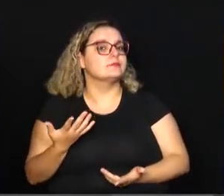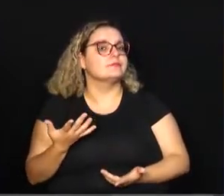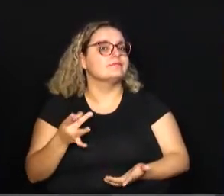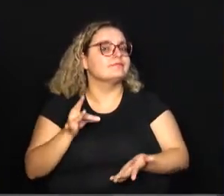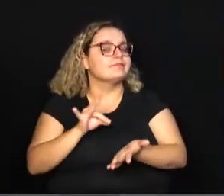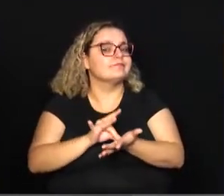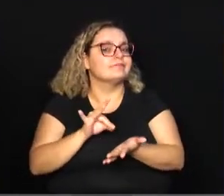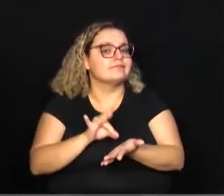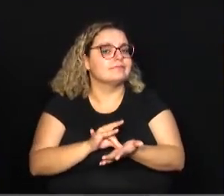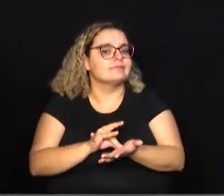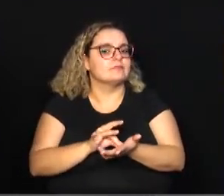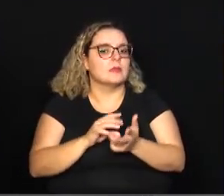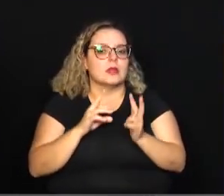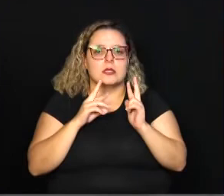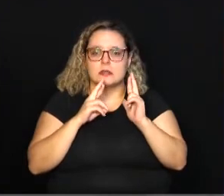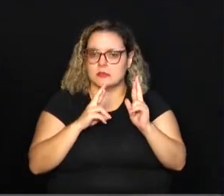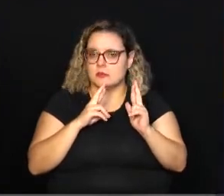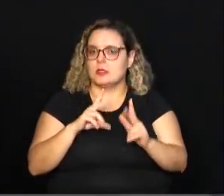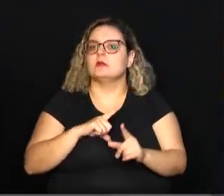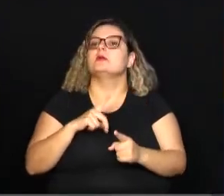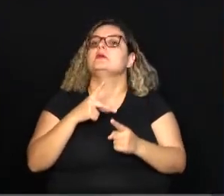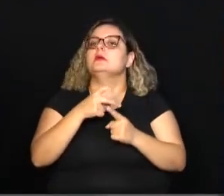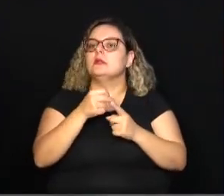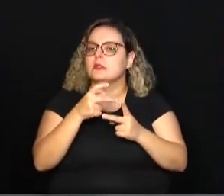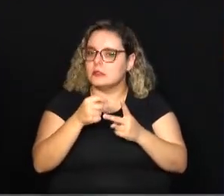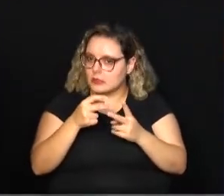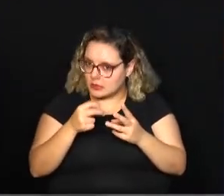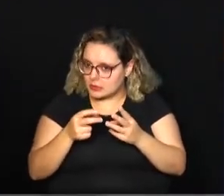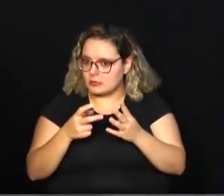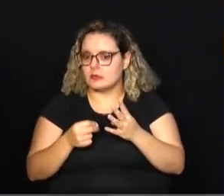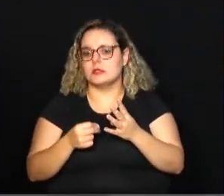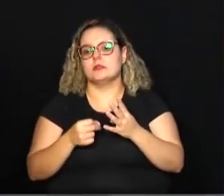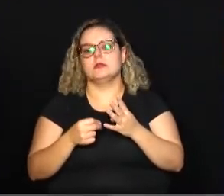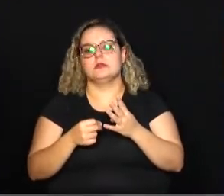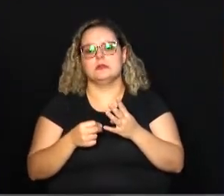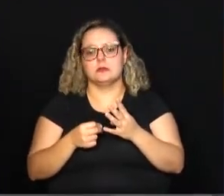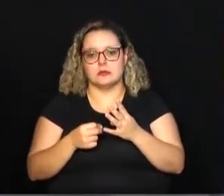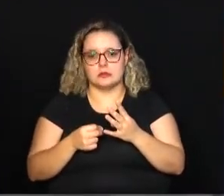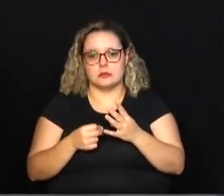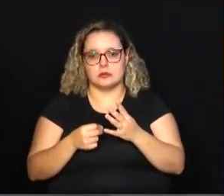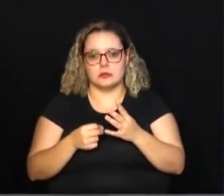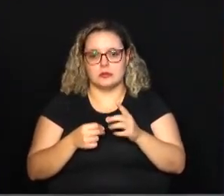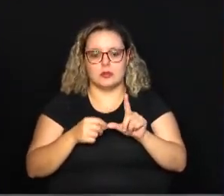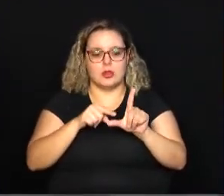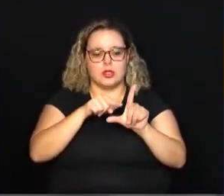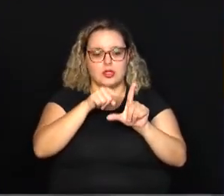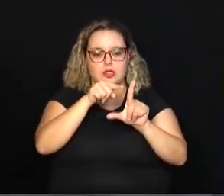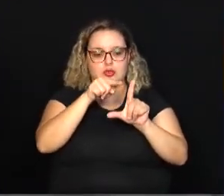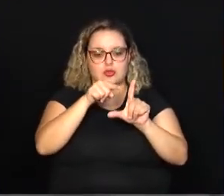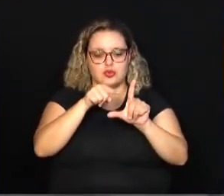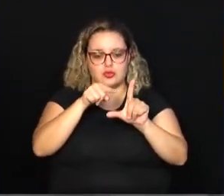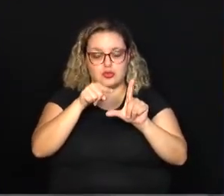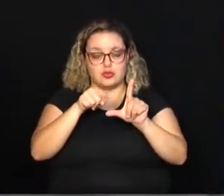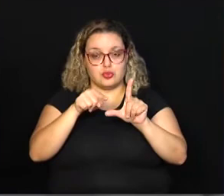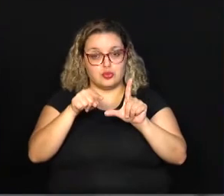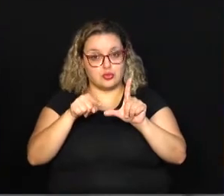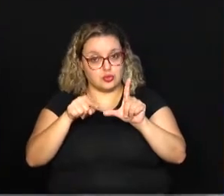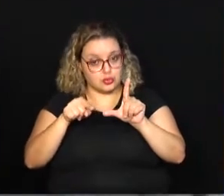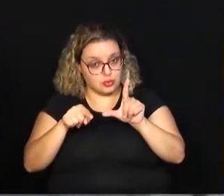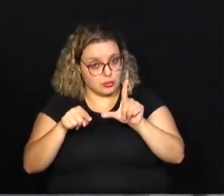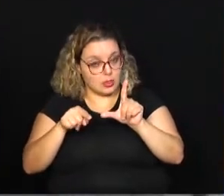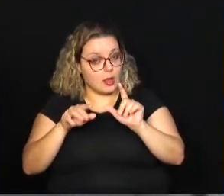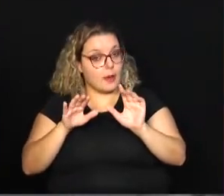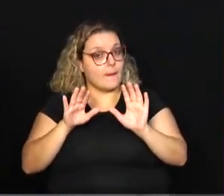Sinceramente, eu espero que tenha vacina e seja queda em curva descendente da doença. Mas nós temos